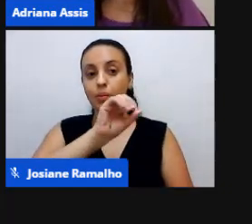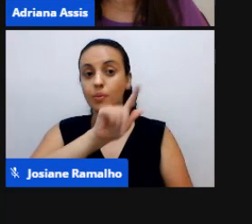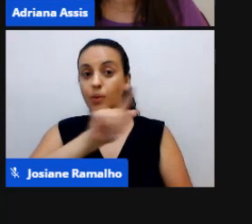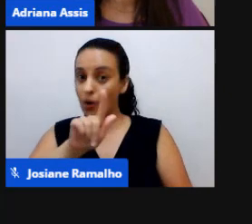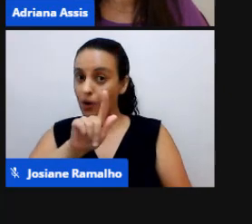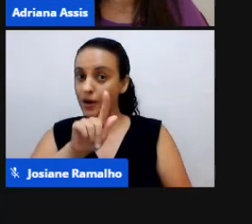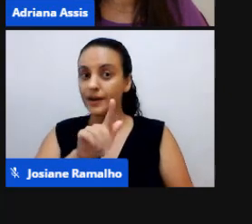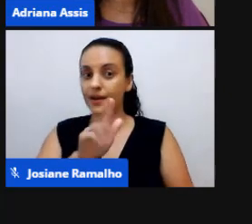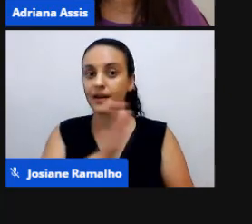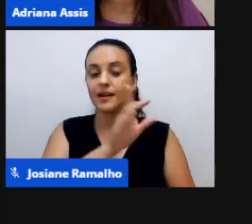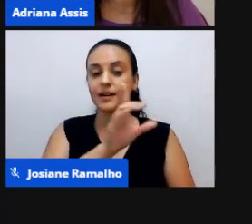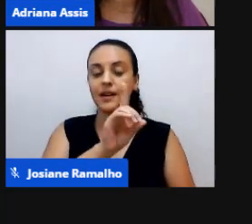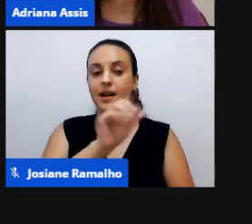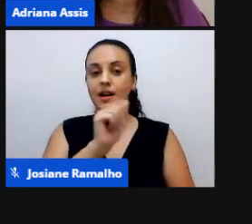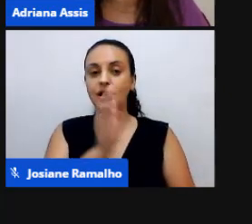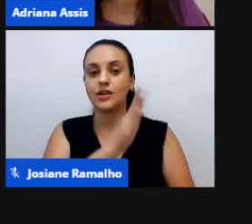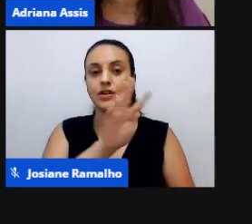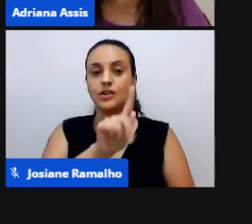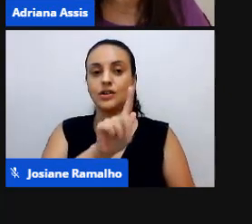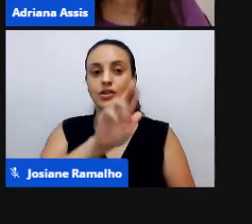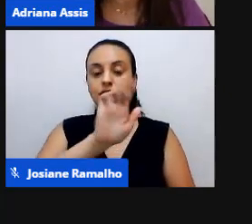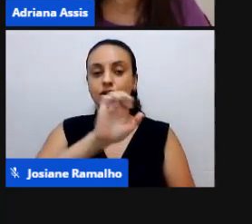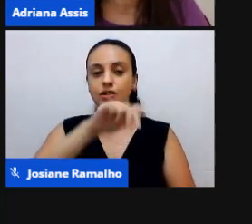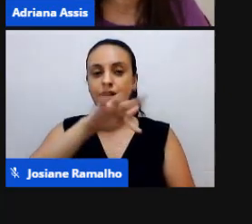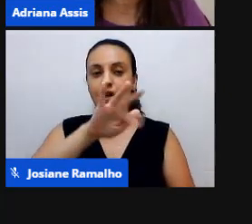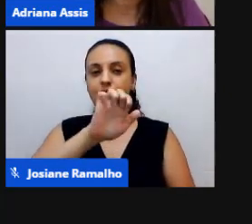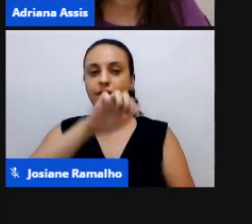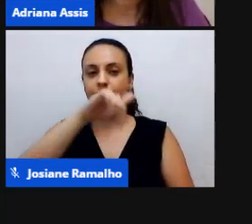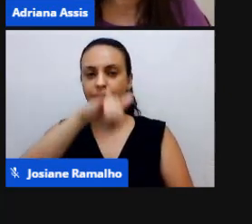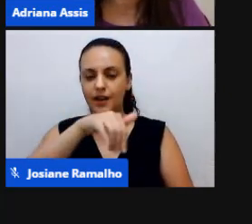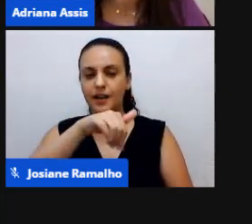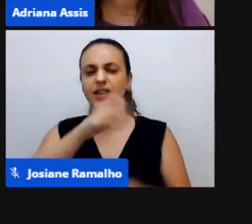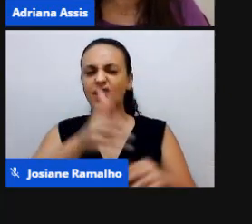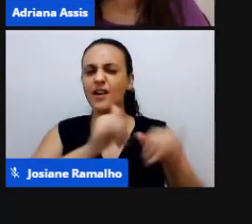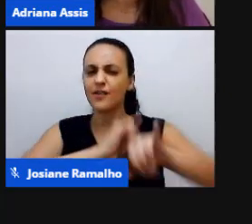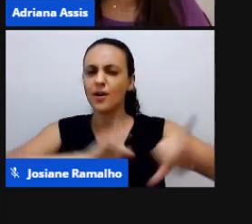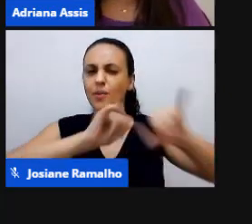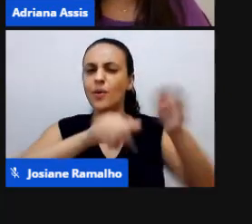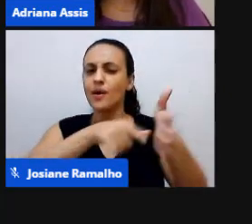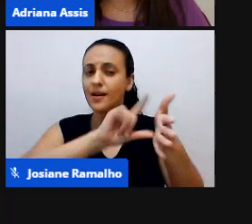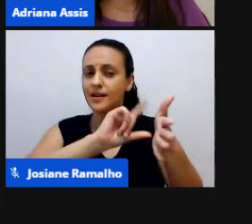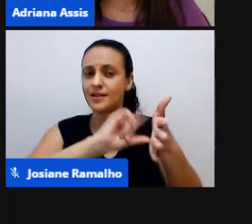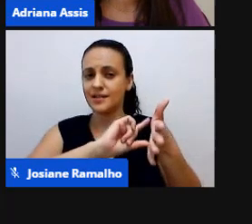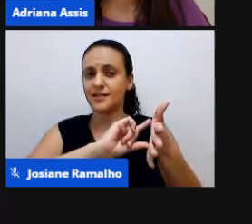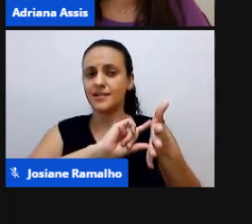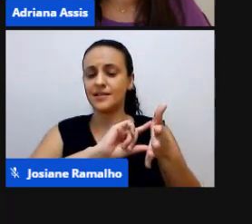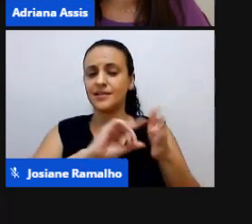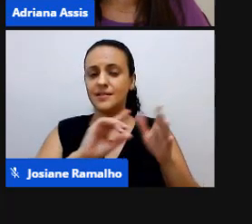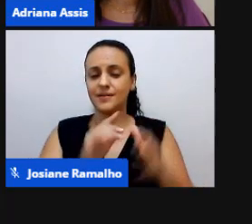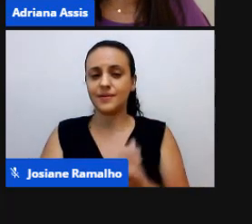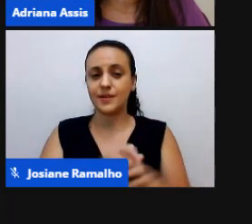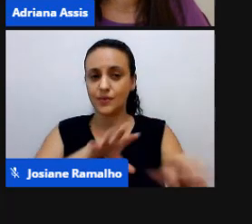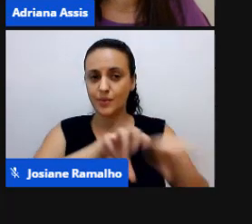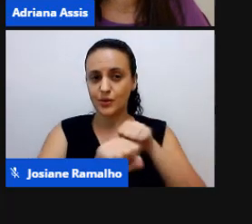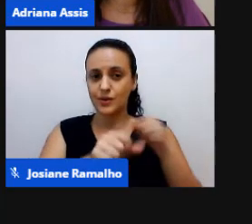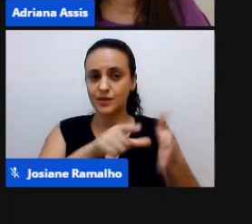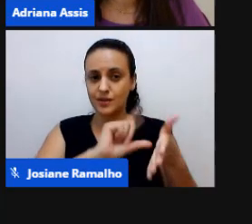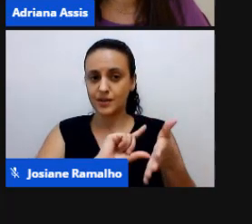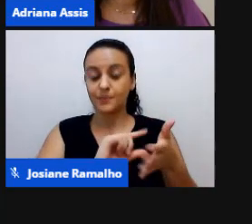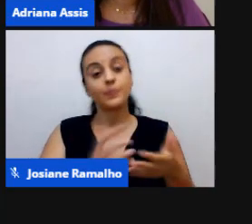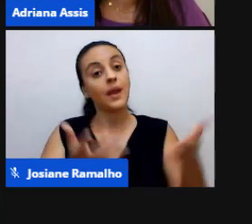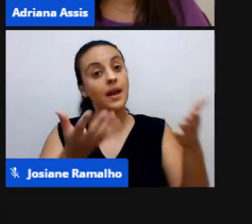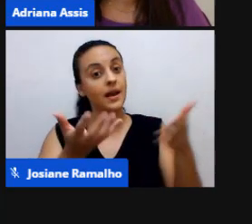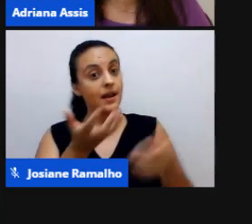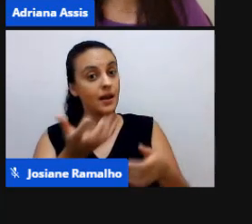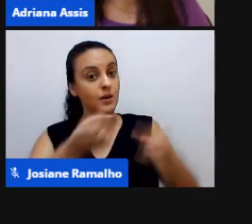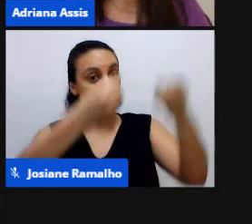foram mencionados em nossas formações online anteriores. Queremos esclarecer mais uma